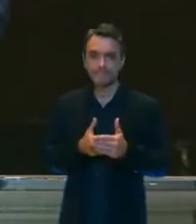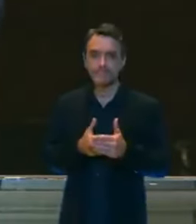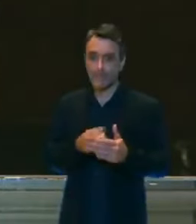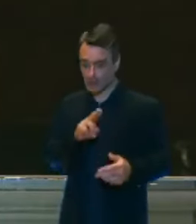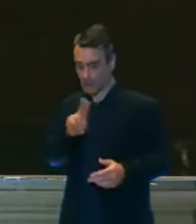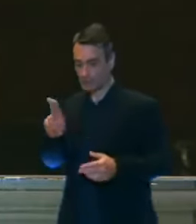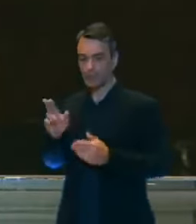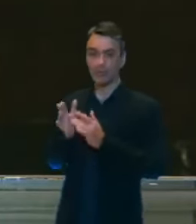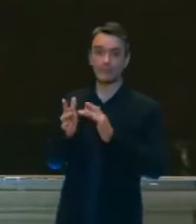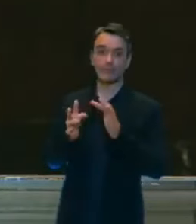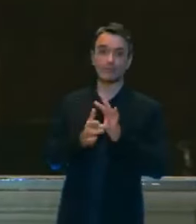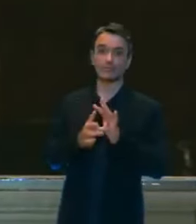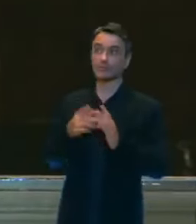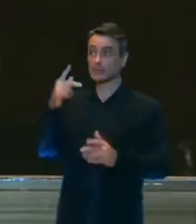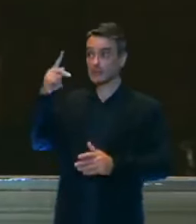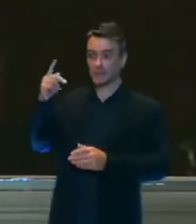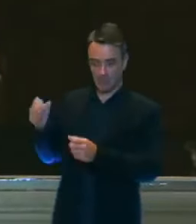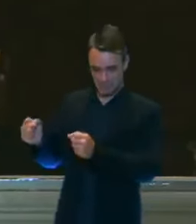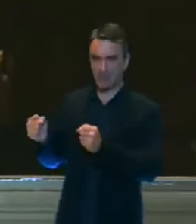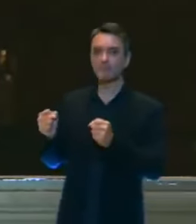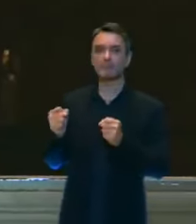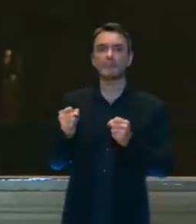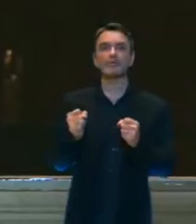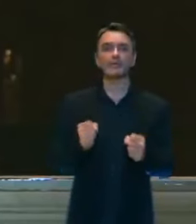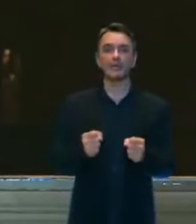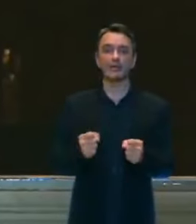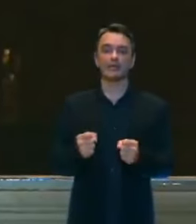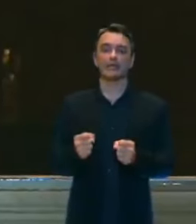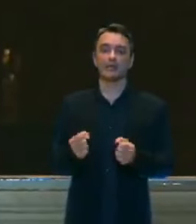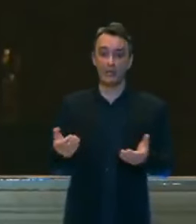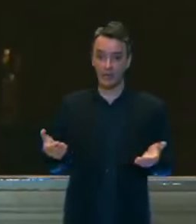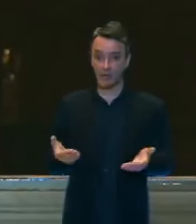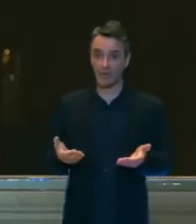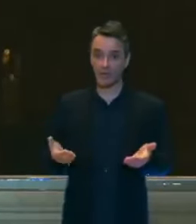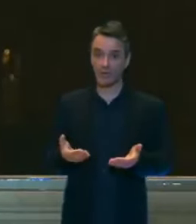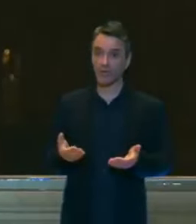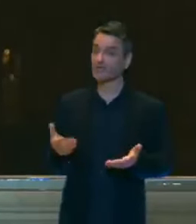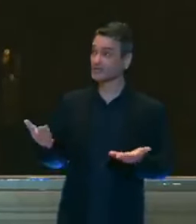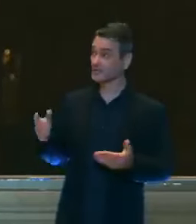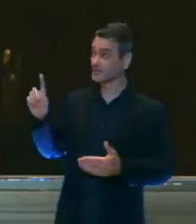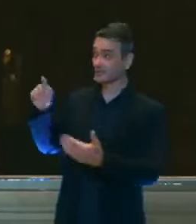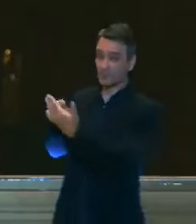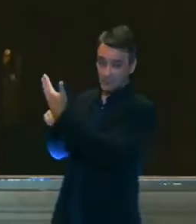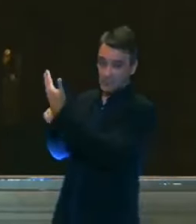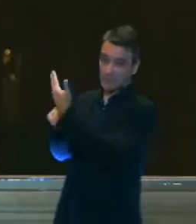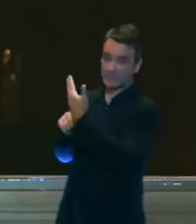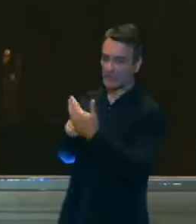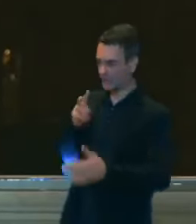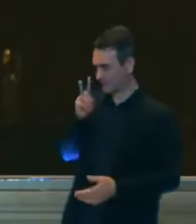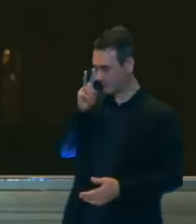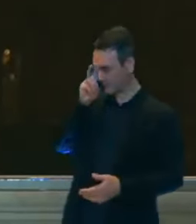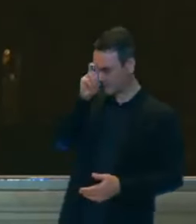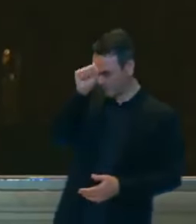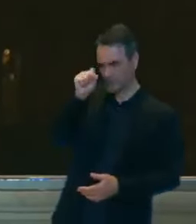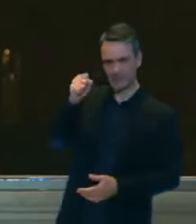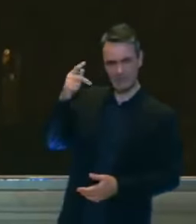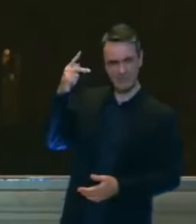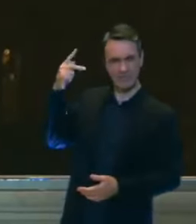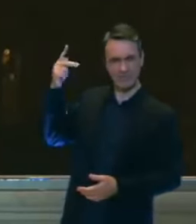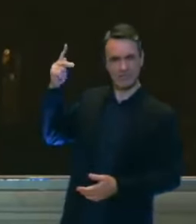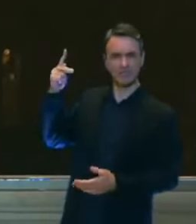mão é poderosa. Hoje, ele veio revelar a força da sua